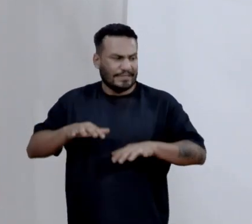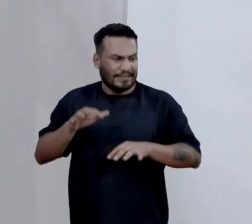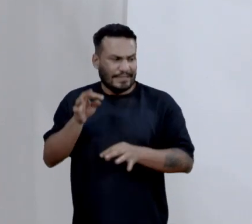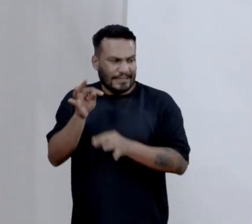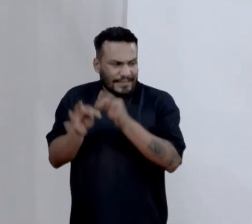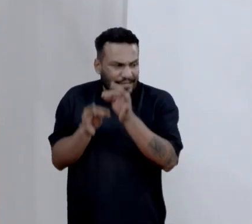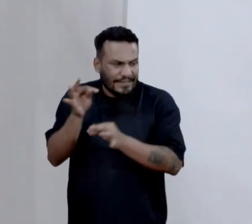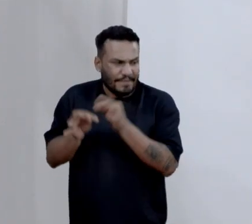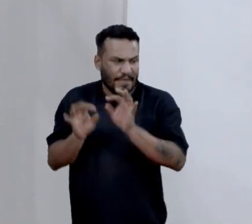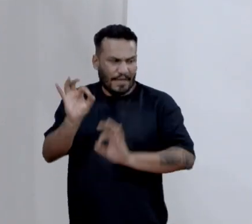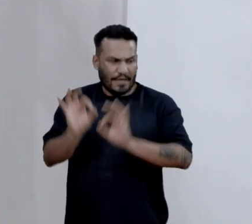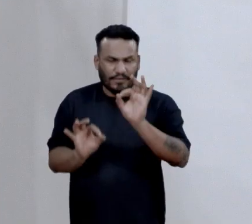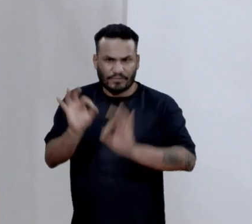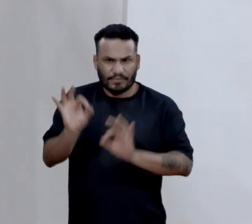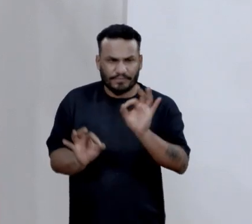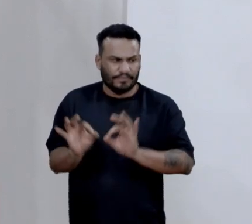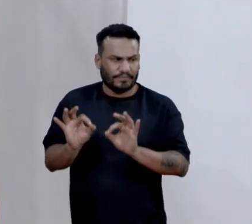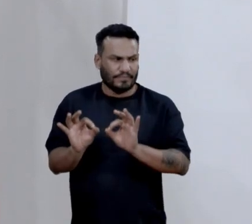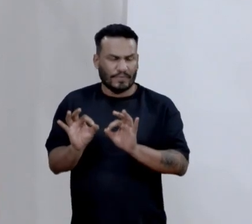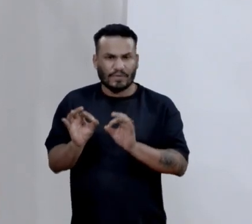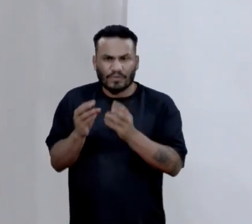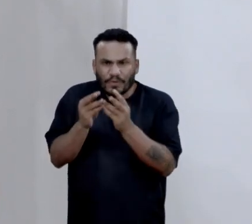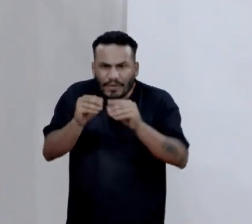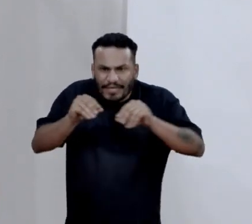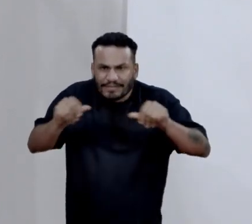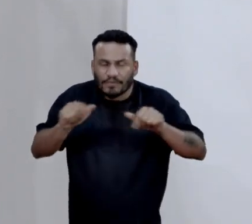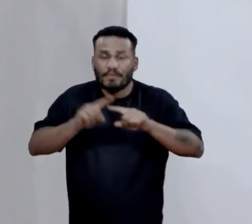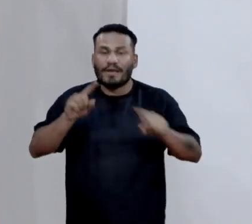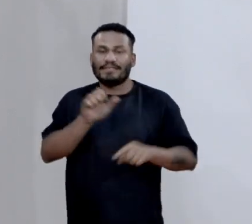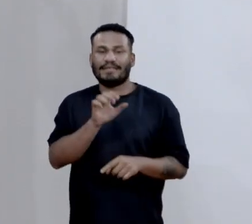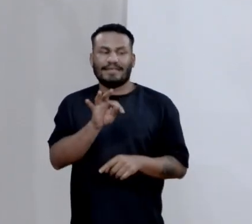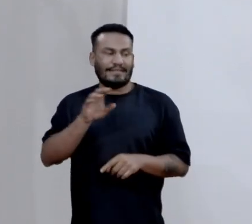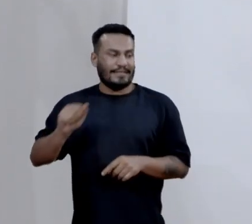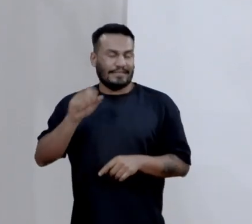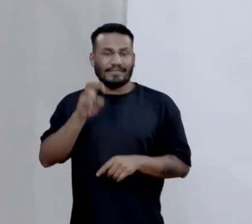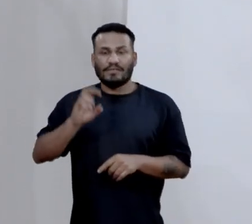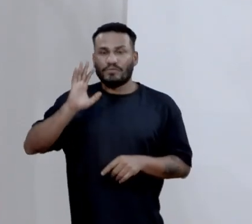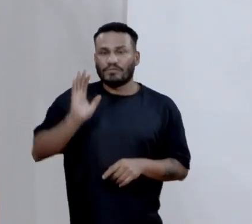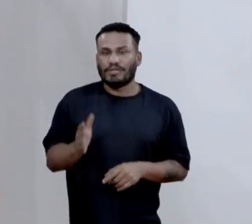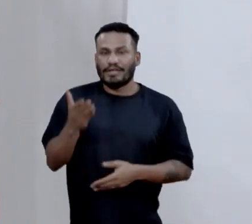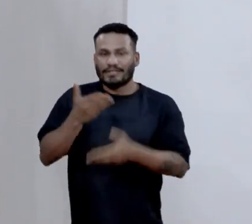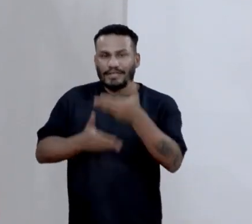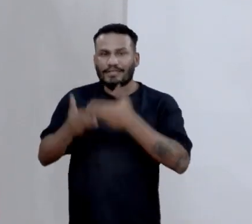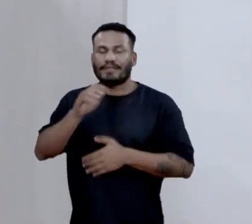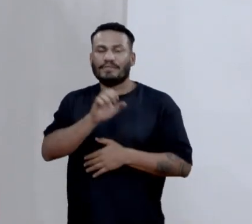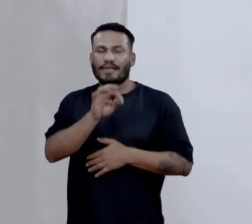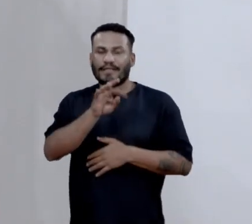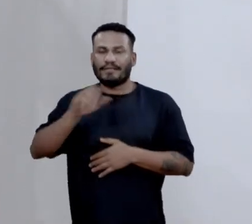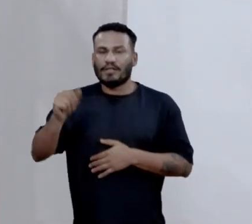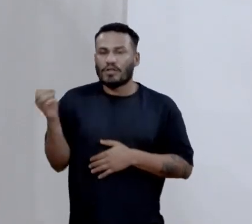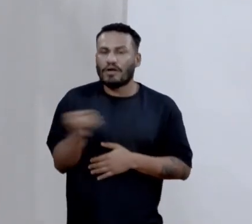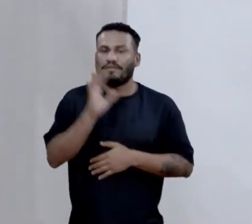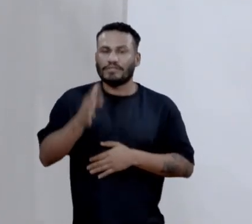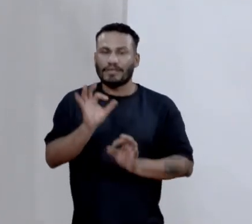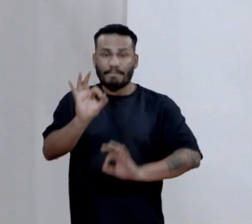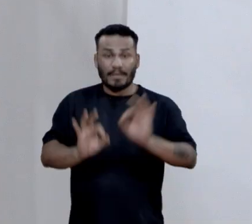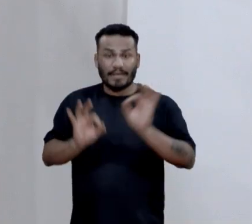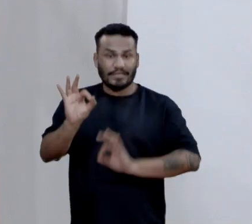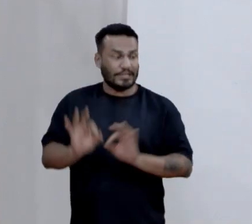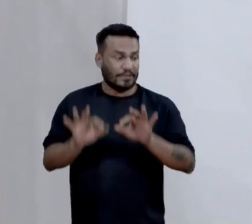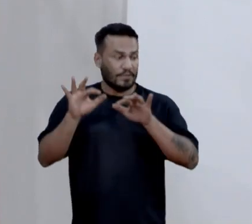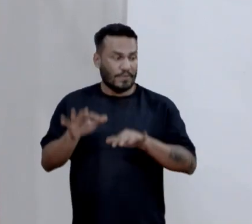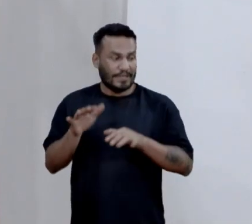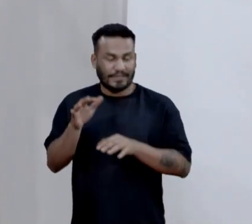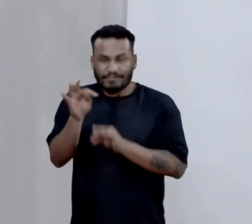tratamento do resíduo, mas a ETA 5, já por se tratar de uma ETA nova, já foi planejada com